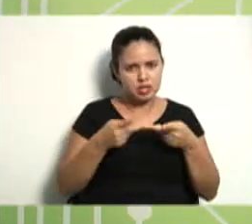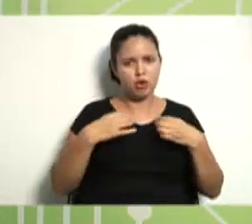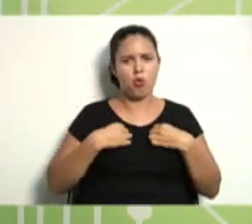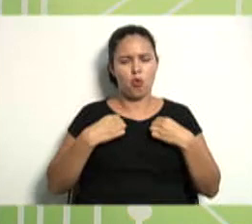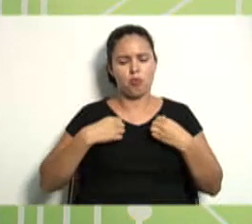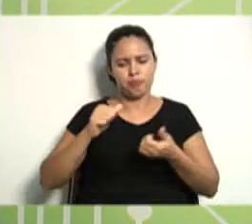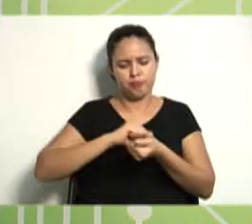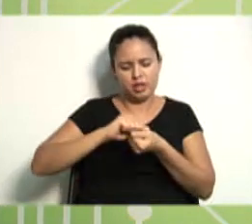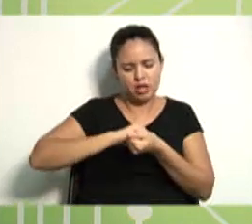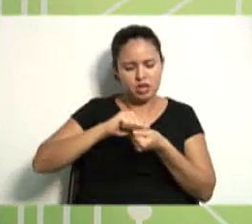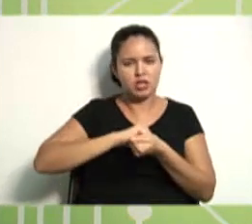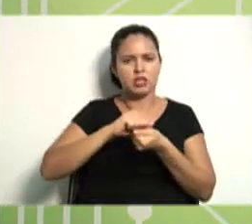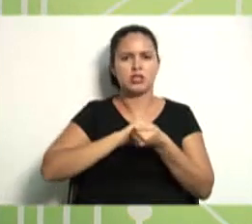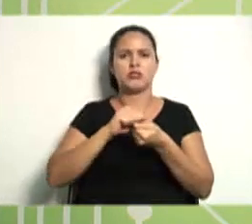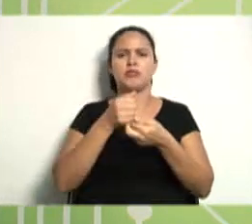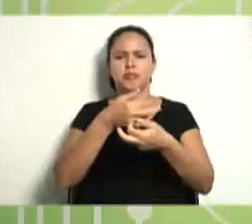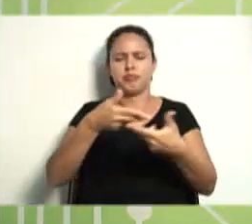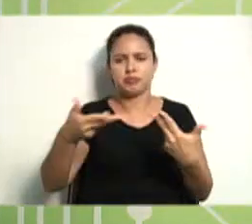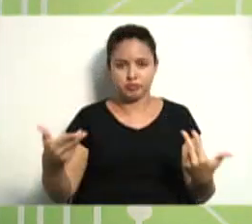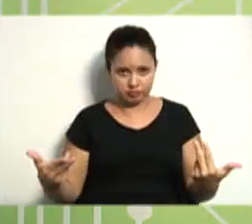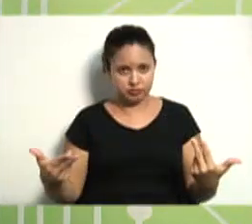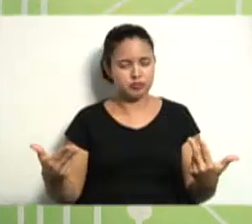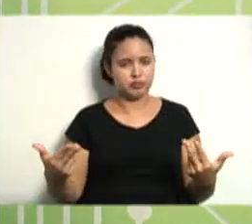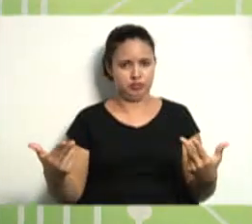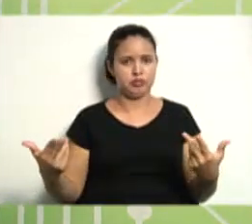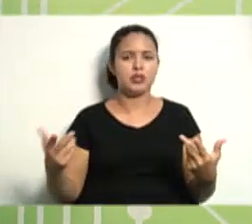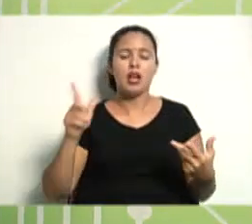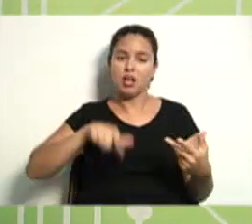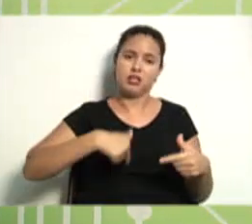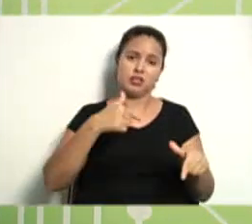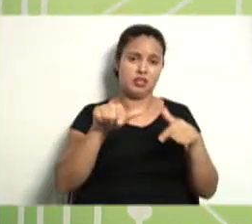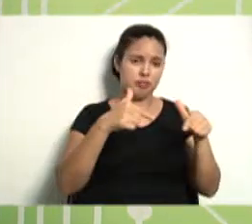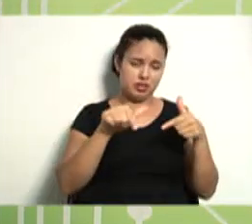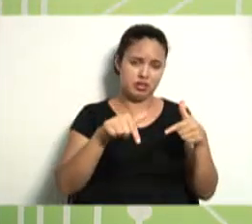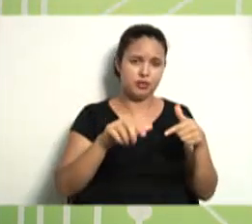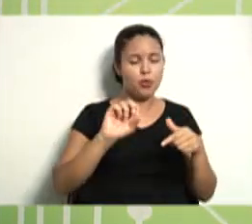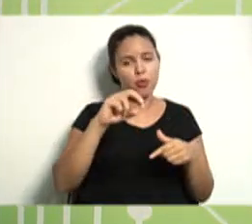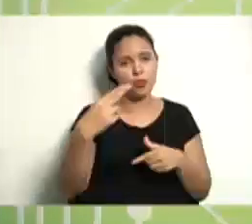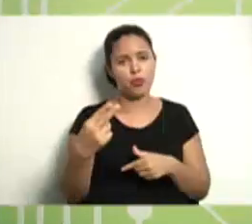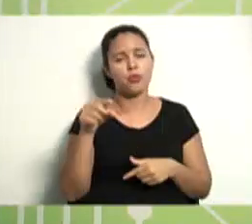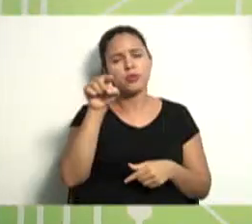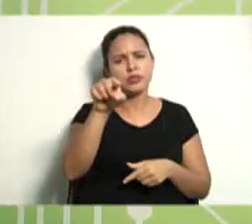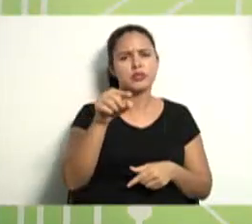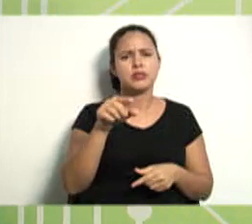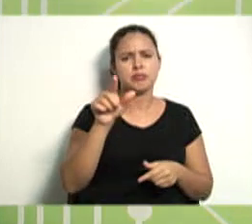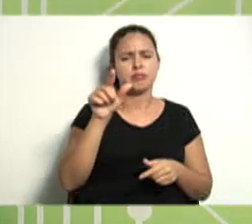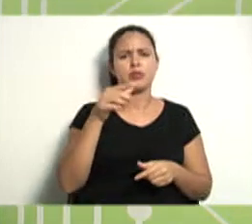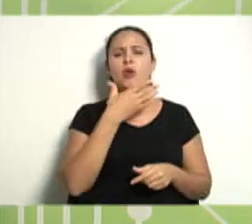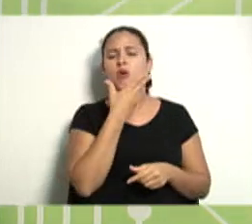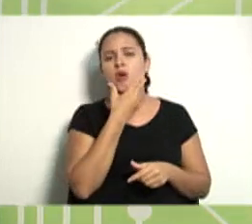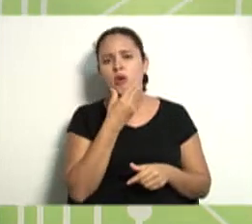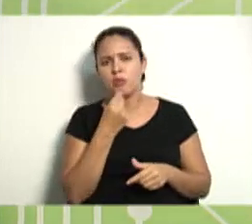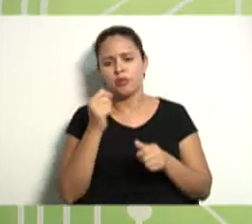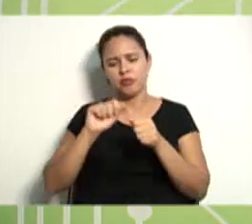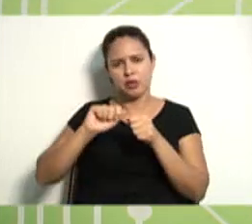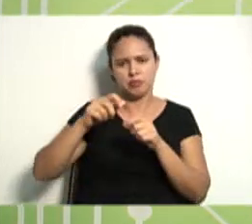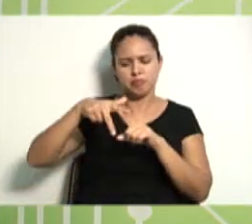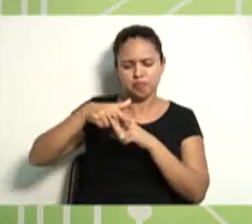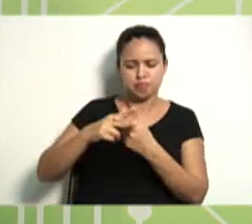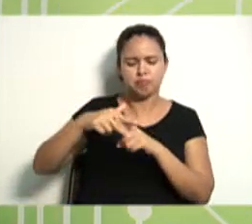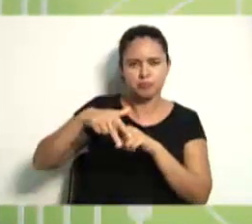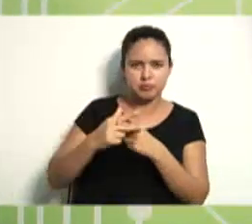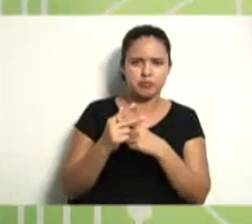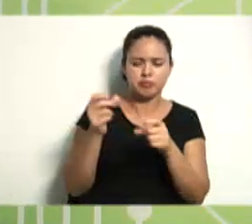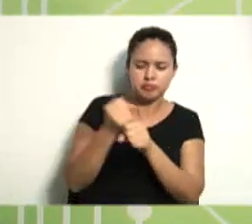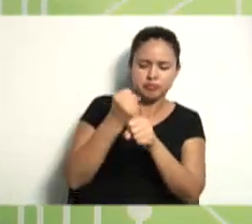roupa, quando você, no caso, se é homem e faz um pequeno conserto na sua casa, arruma a casinha do